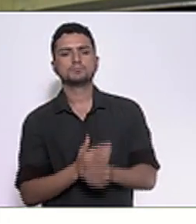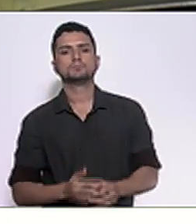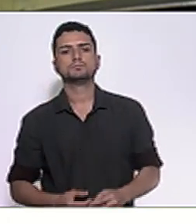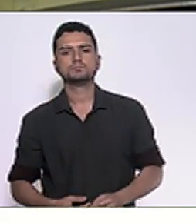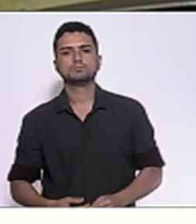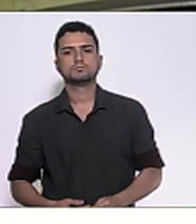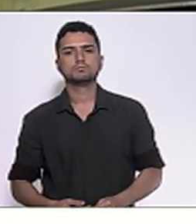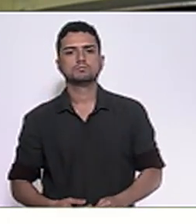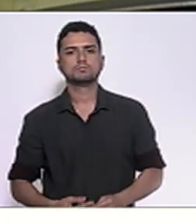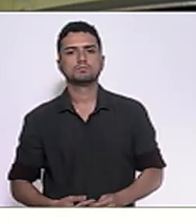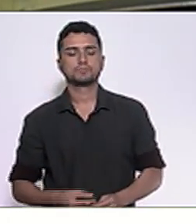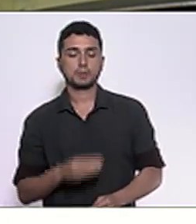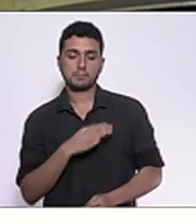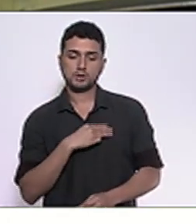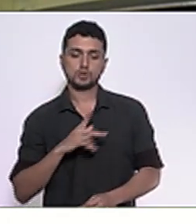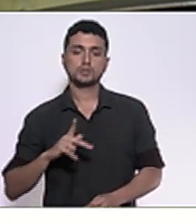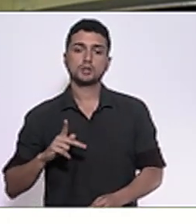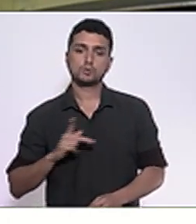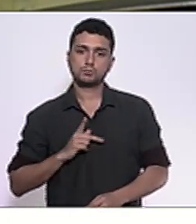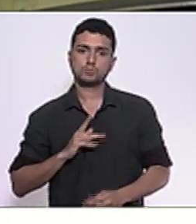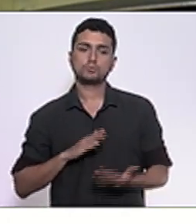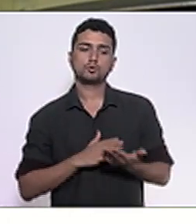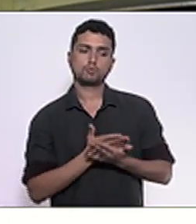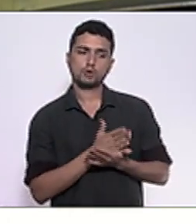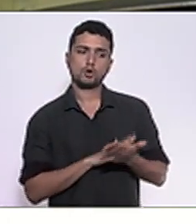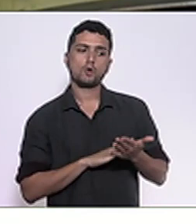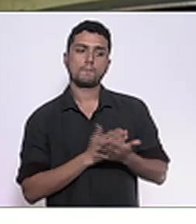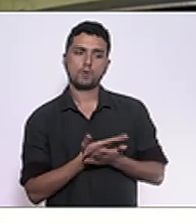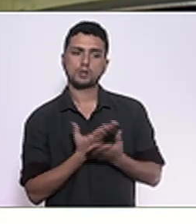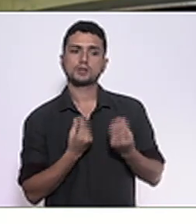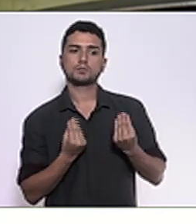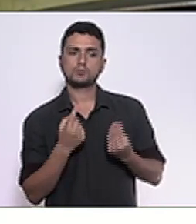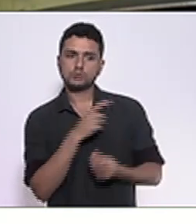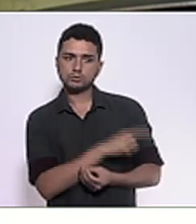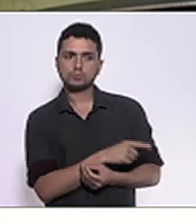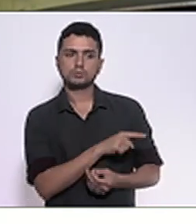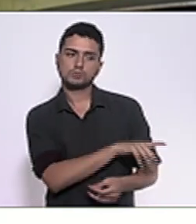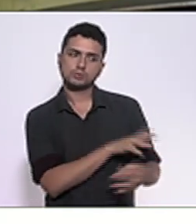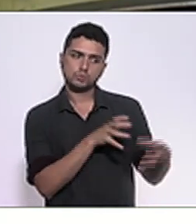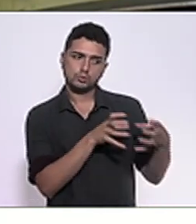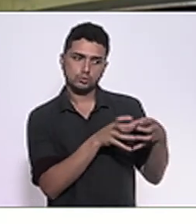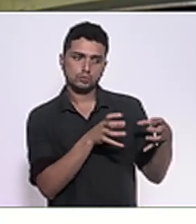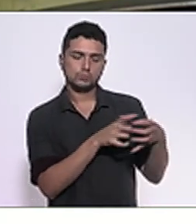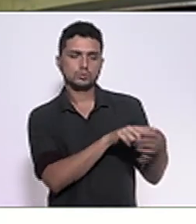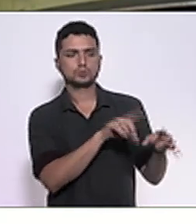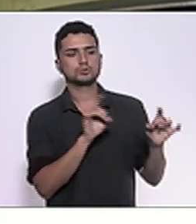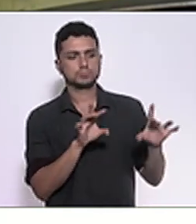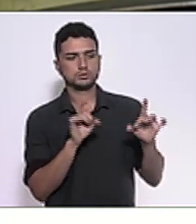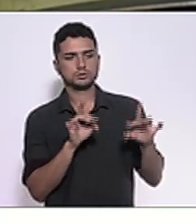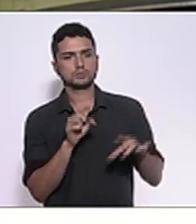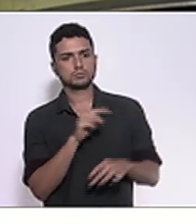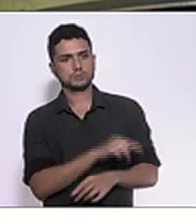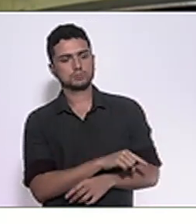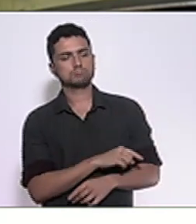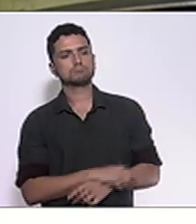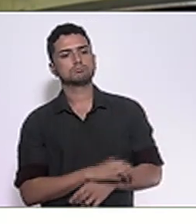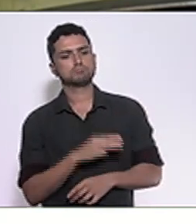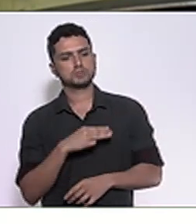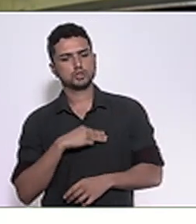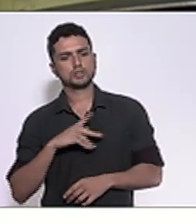assim, o Ministério Público incomoda bastante eles, bastante. Esse grupo aí, especialmente, a gente